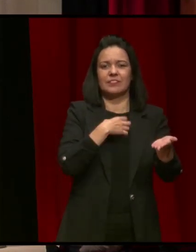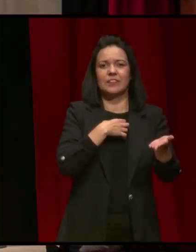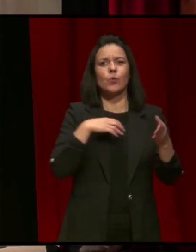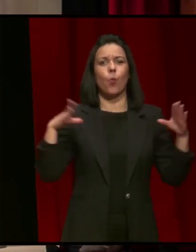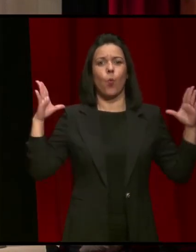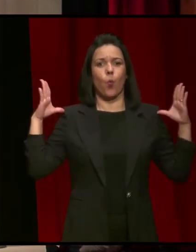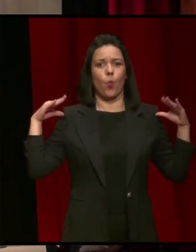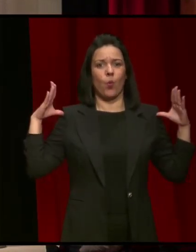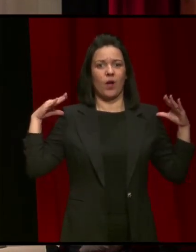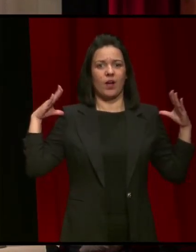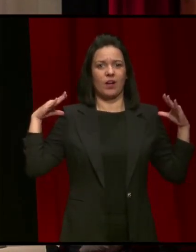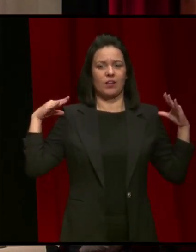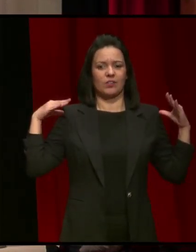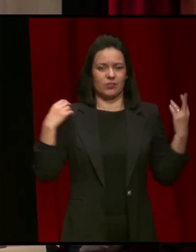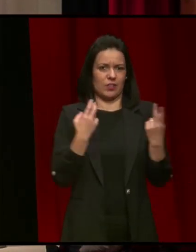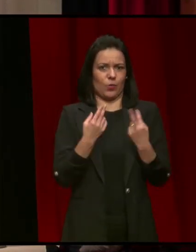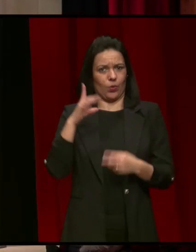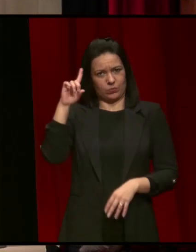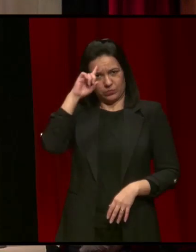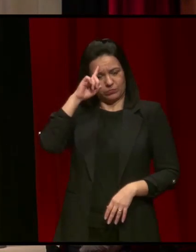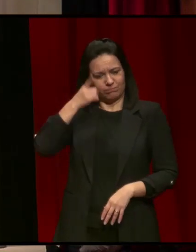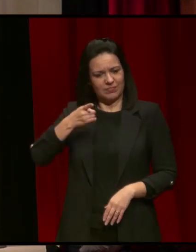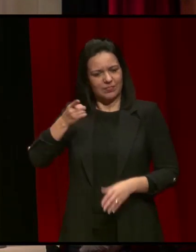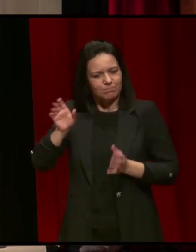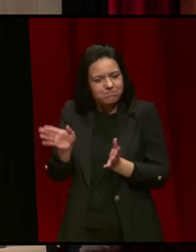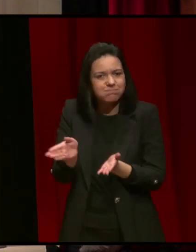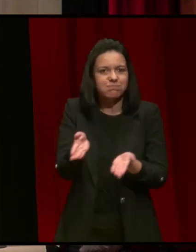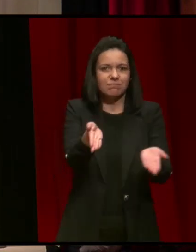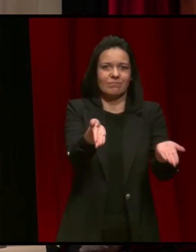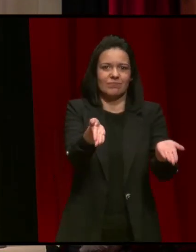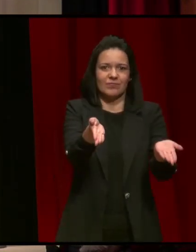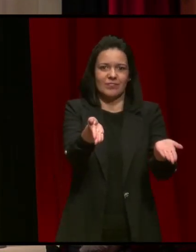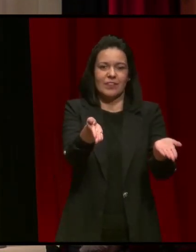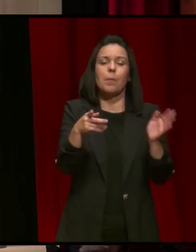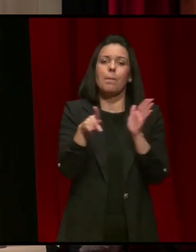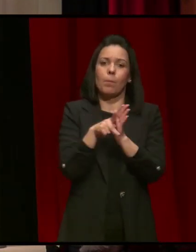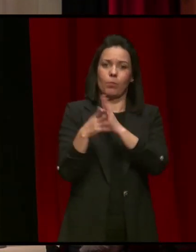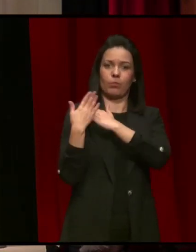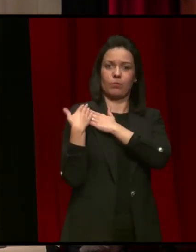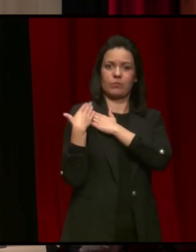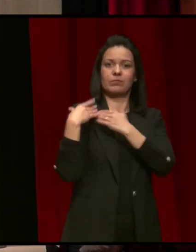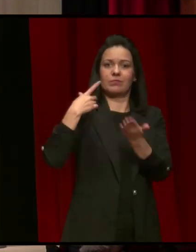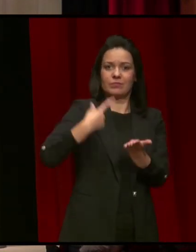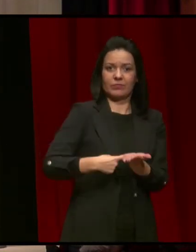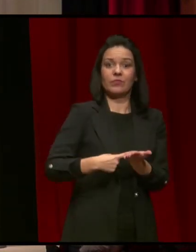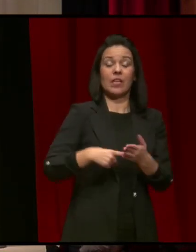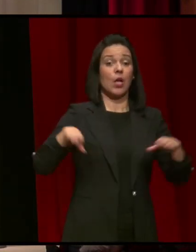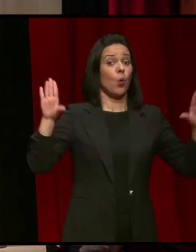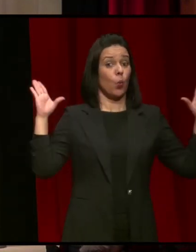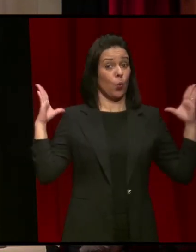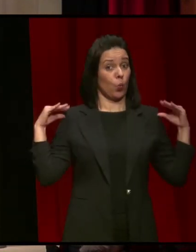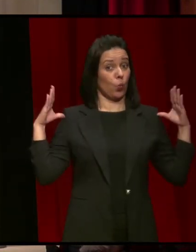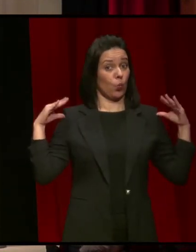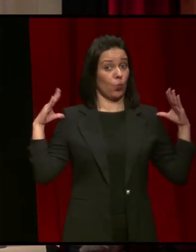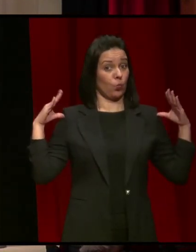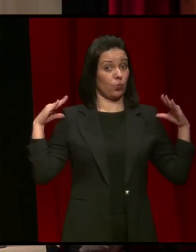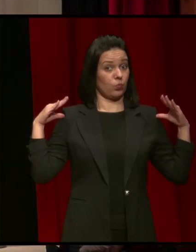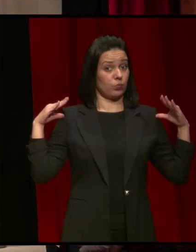Deus, certo? A gente traduz eles por anjos, mas o anjo, quando o anjo vem, ele sempre traz o quê? Ele traz